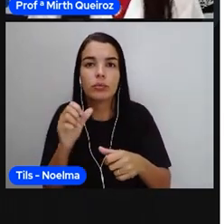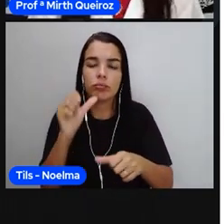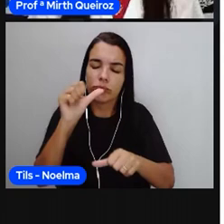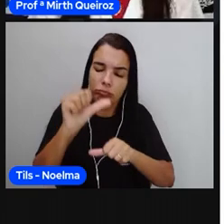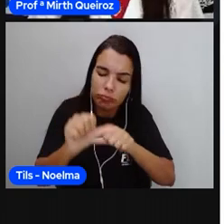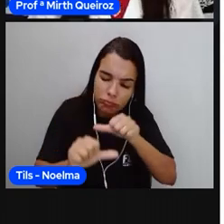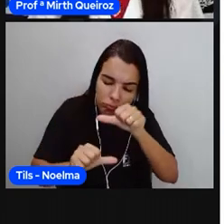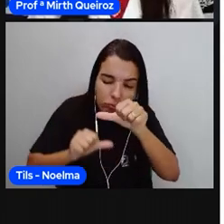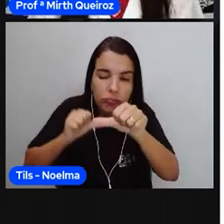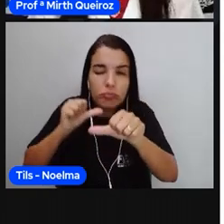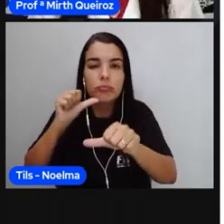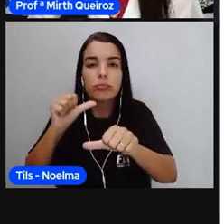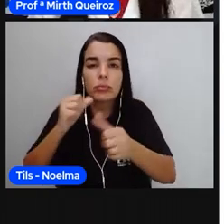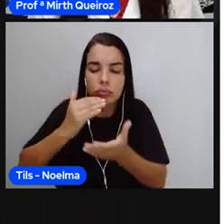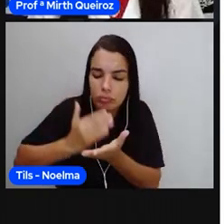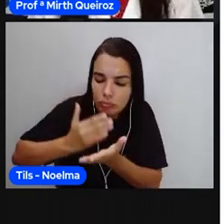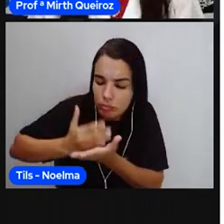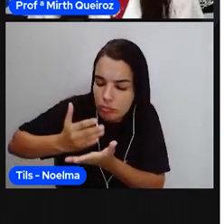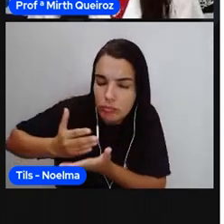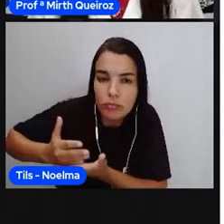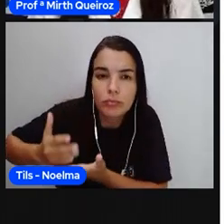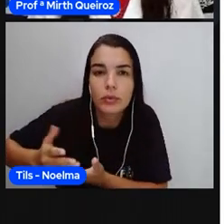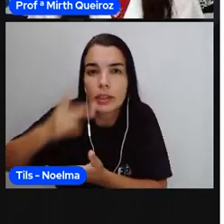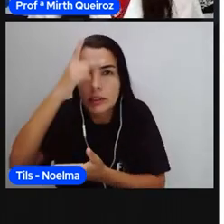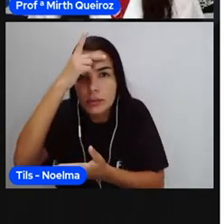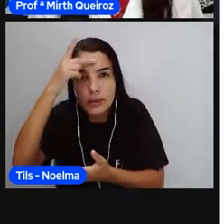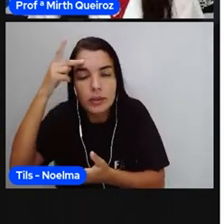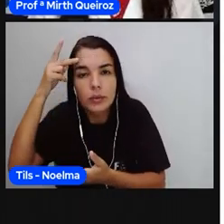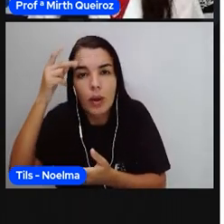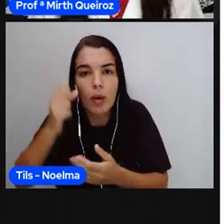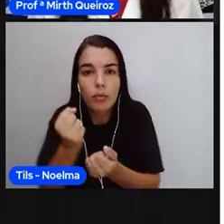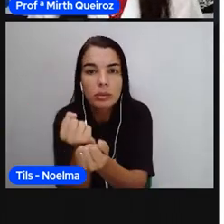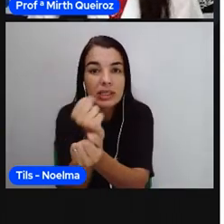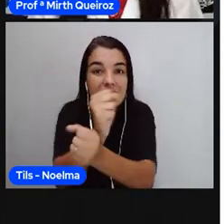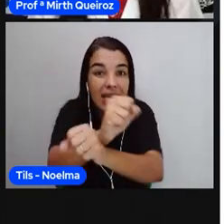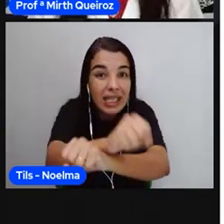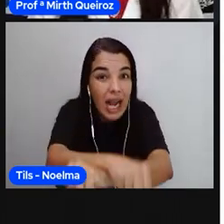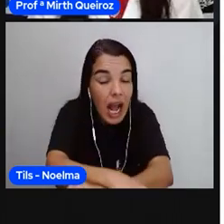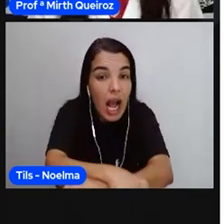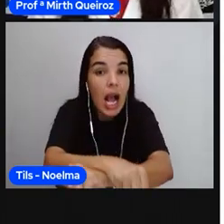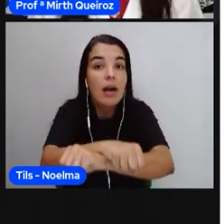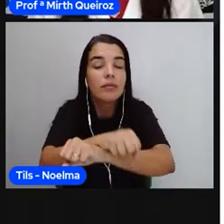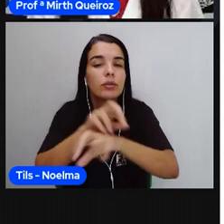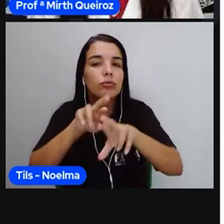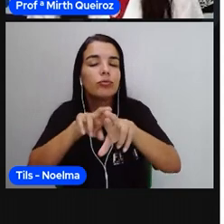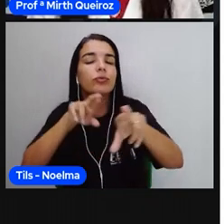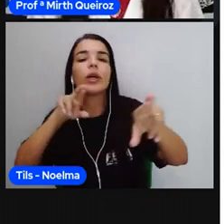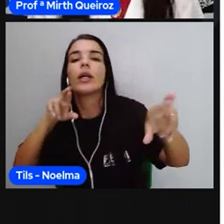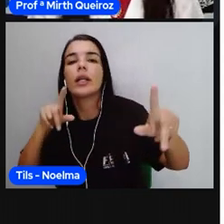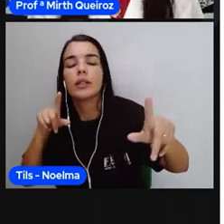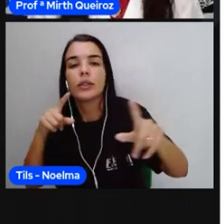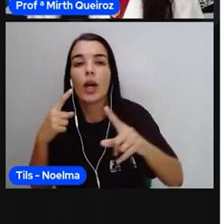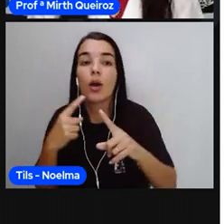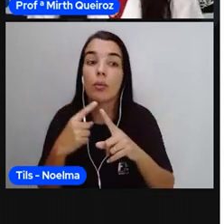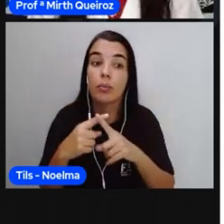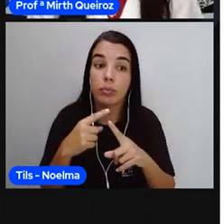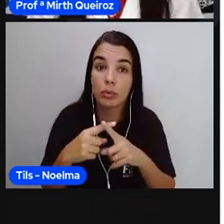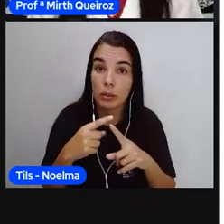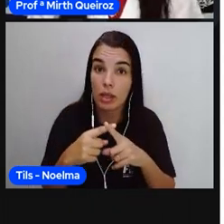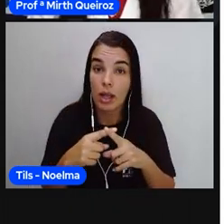povo que eram os escravos em relação ao vídeo se diferenciam, porque, no caso, não